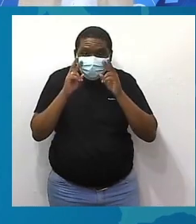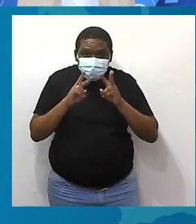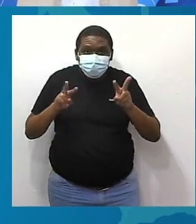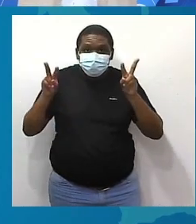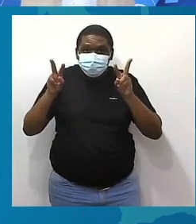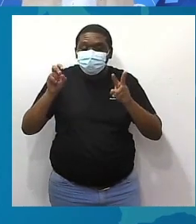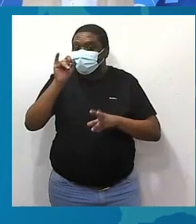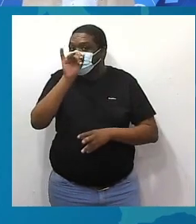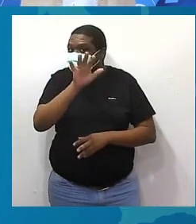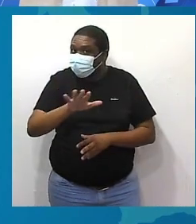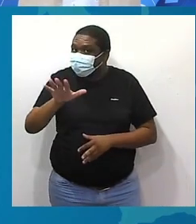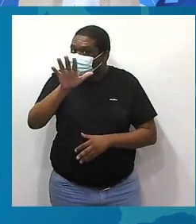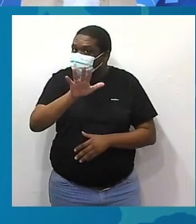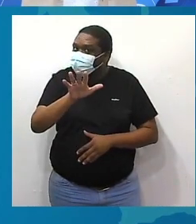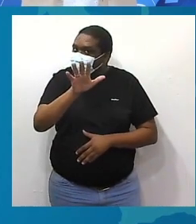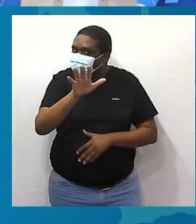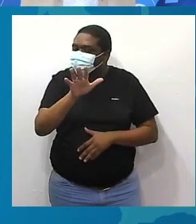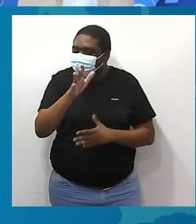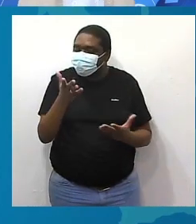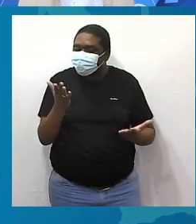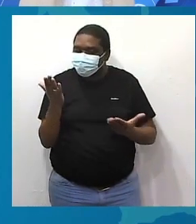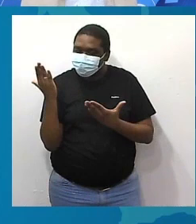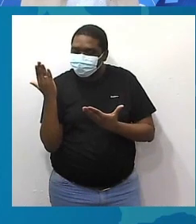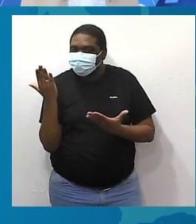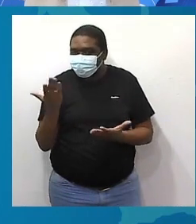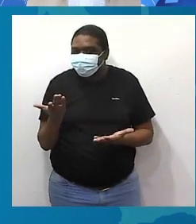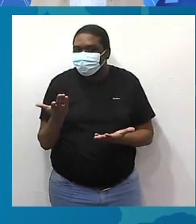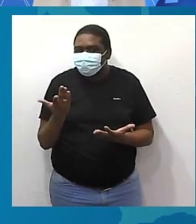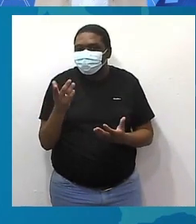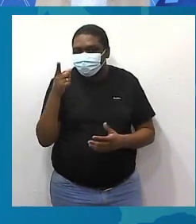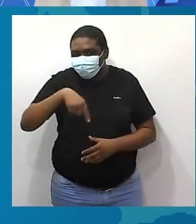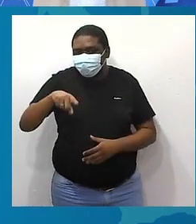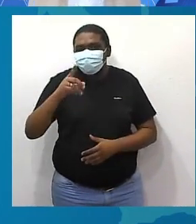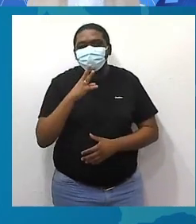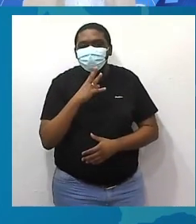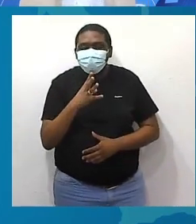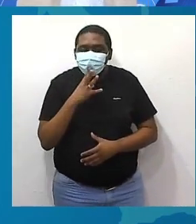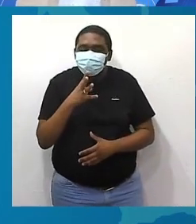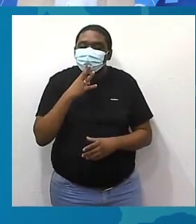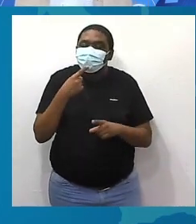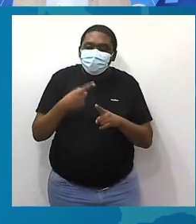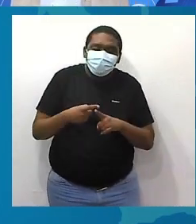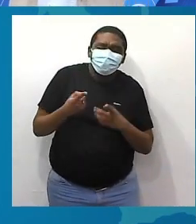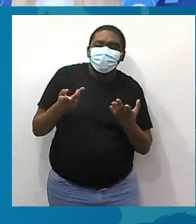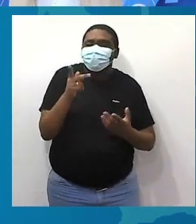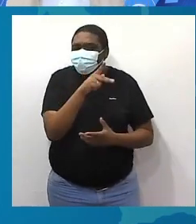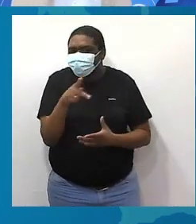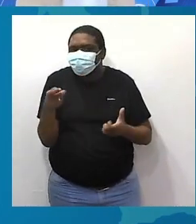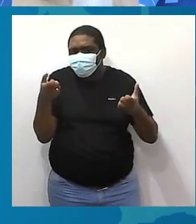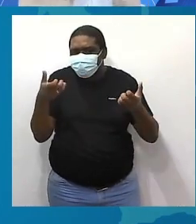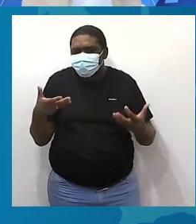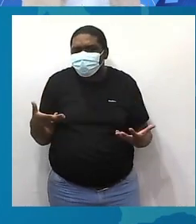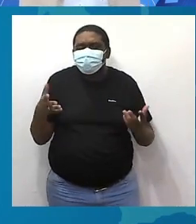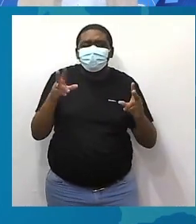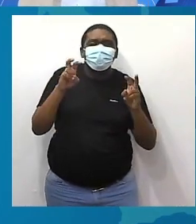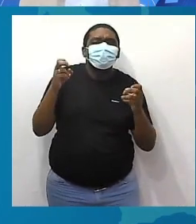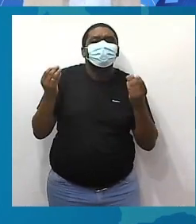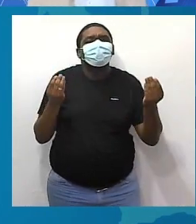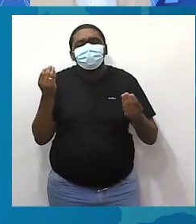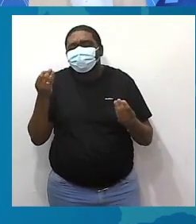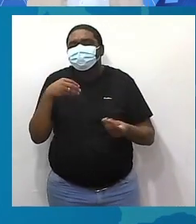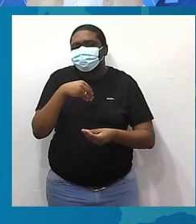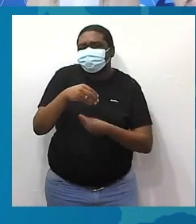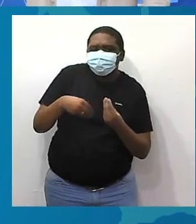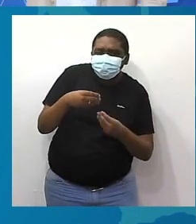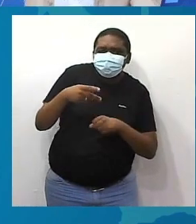vê algumas imagens desses minerais para que vocês possam conhecer, porque o professor está ali falando desses minerais. Professor,